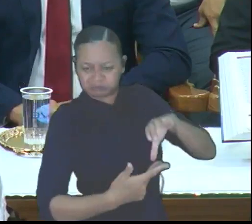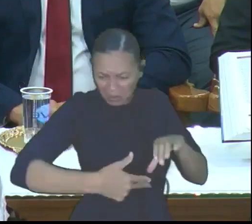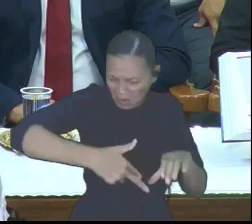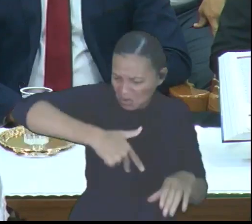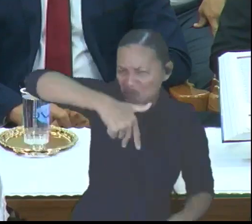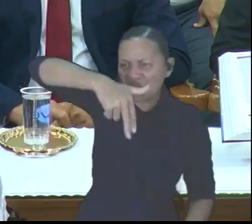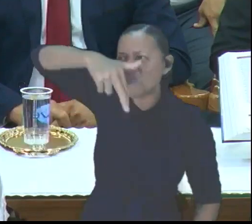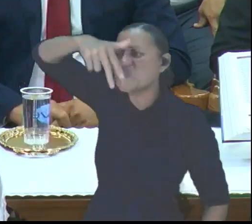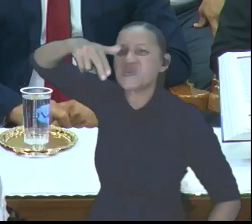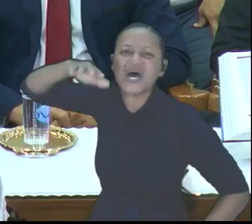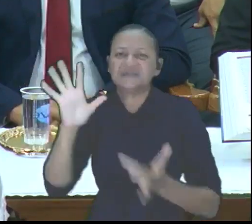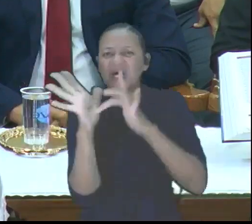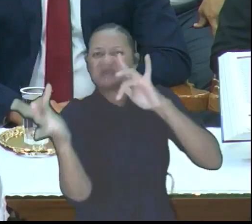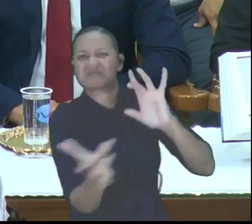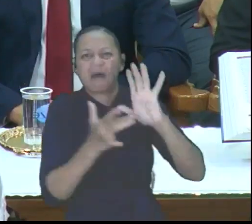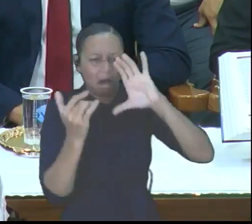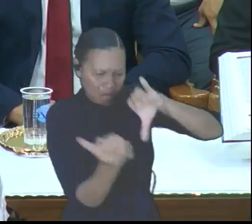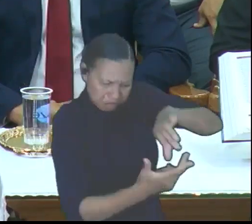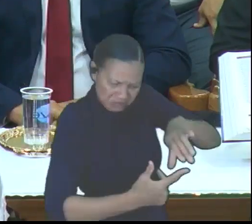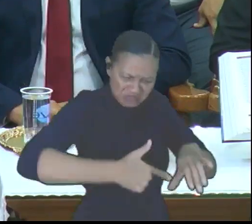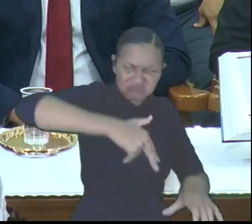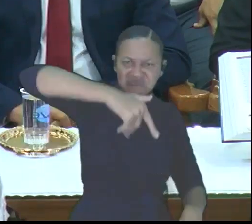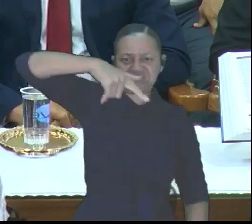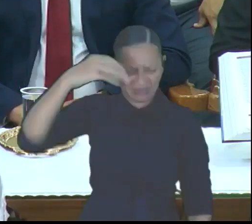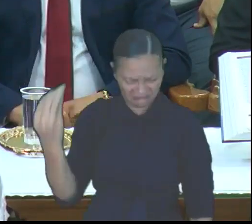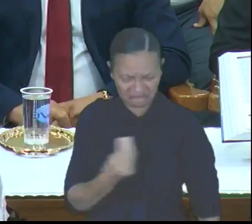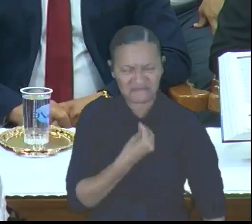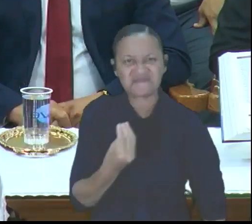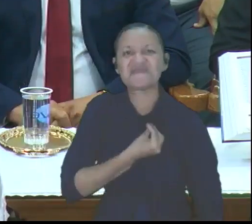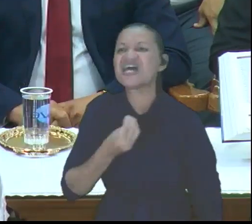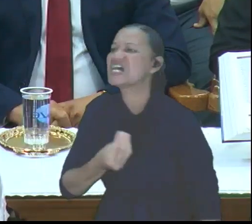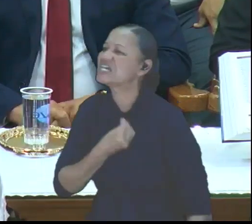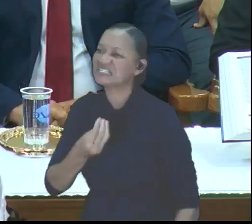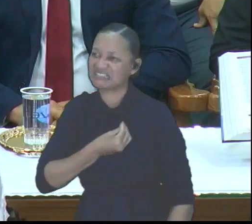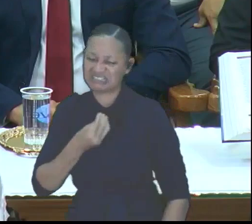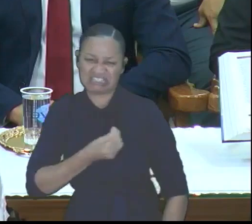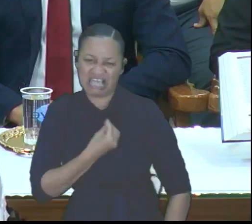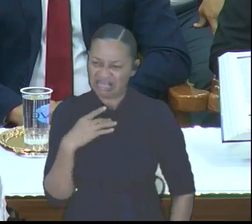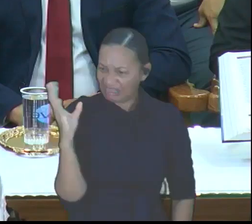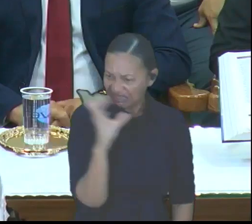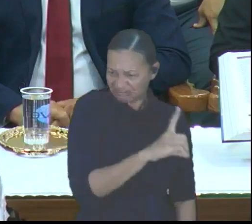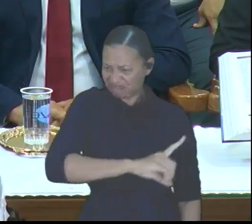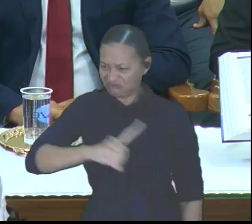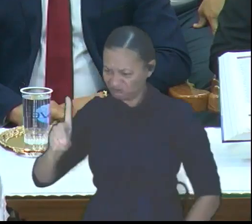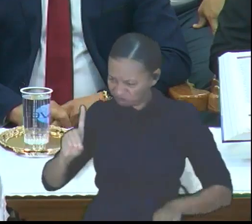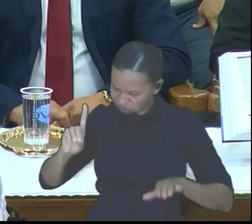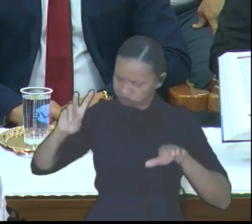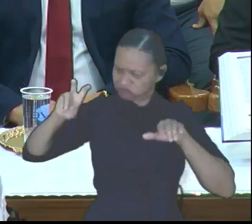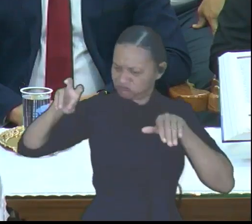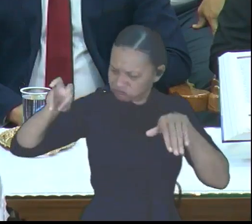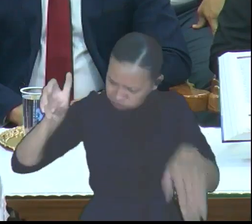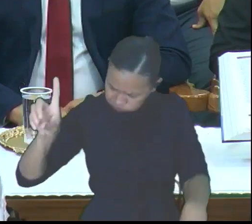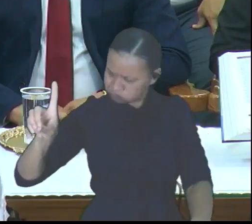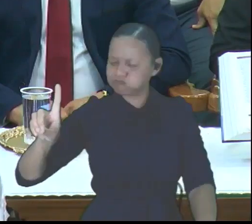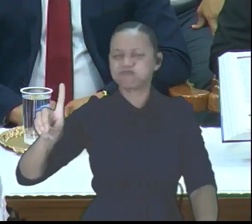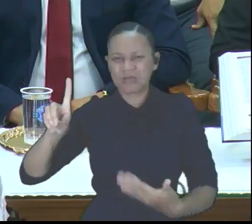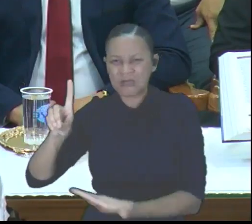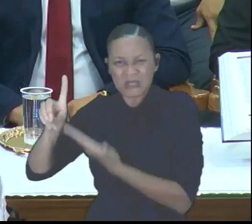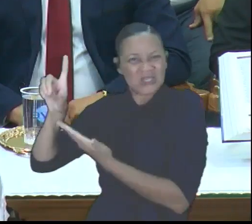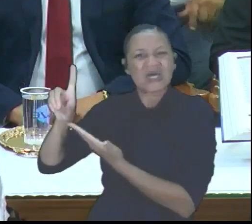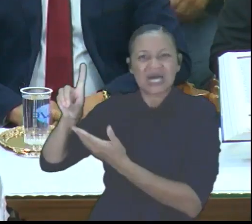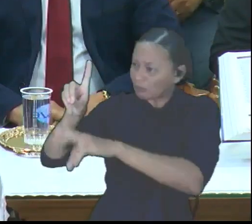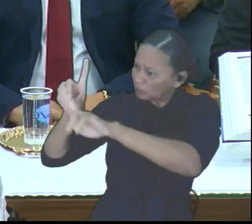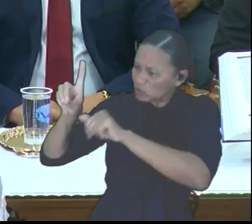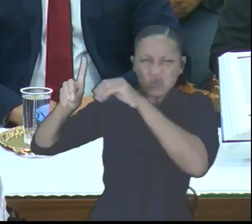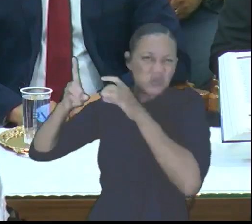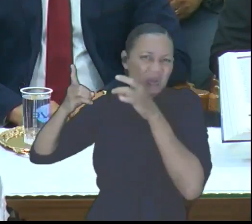ressuscitou. Ele está vivo à destra de Deus Pai. Ele não